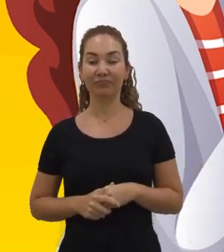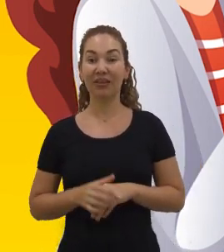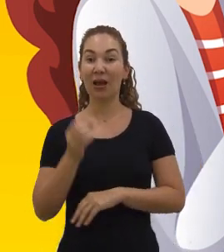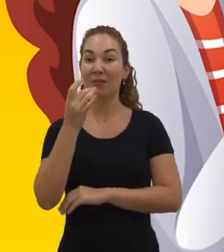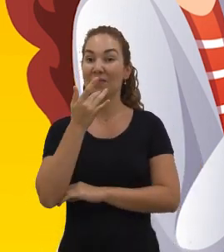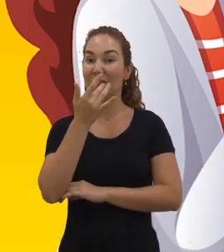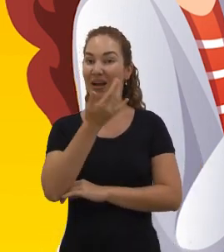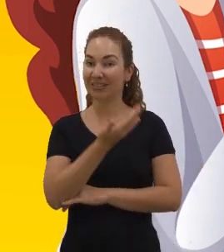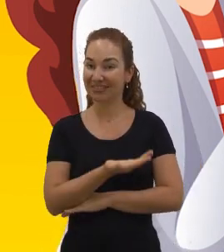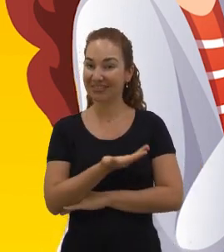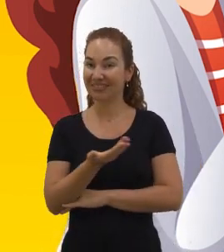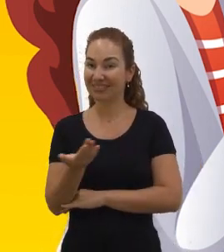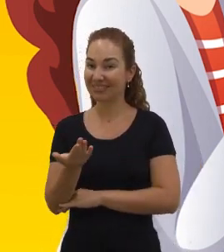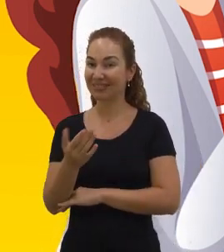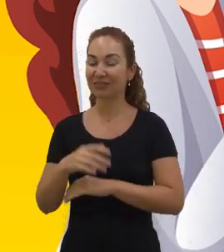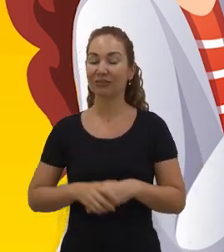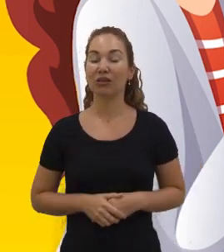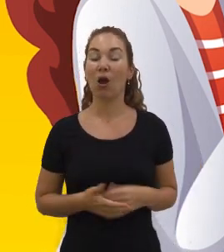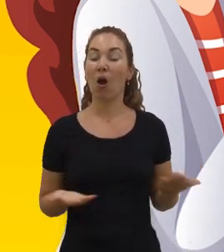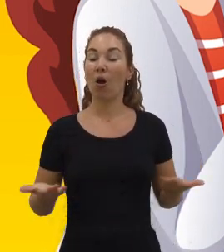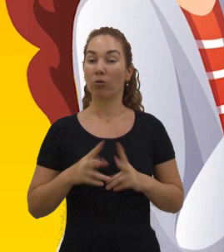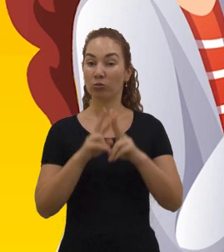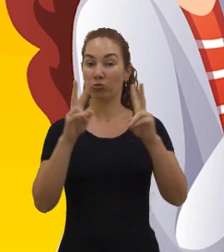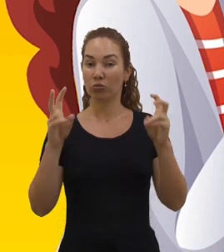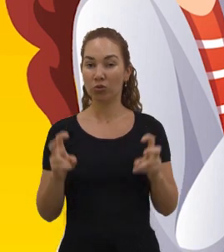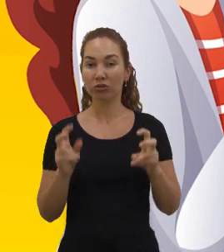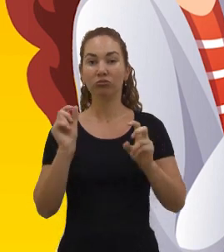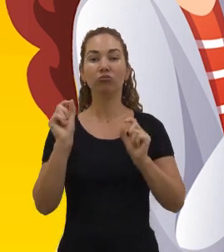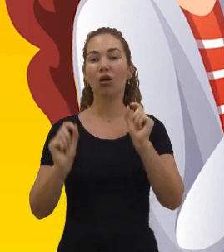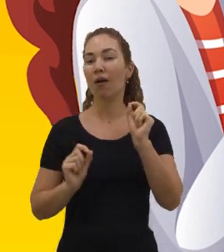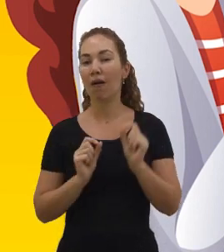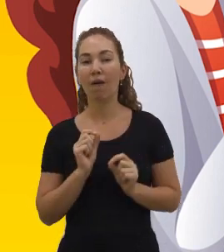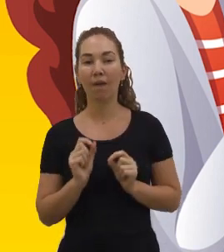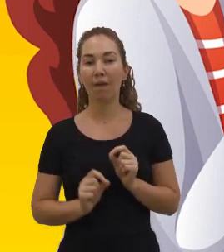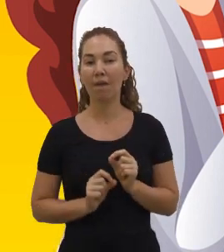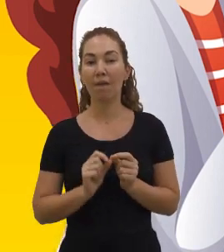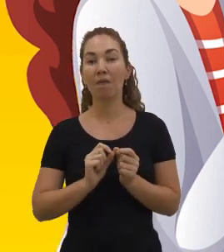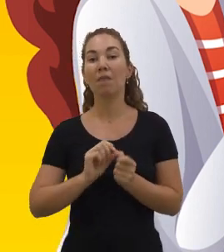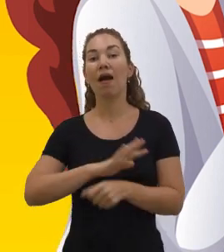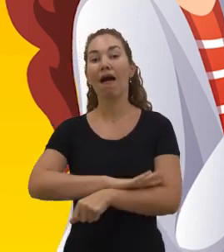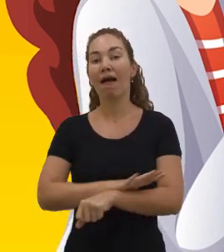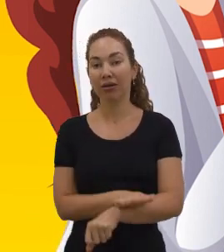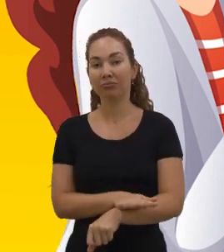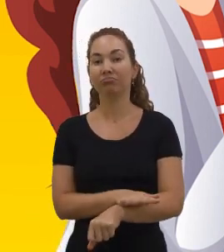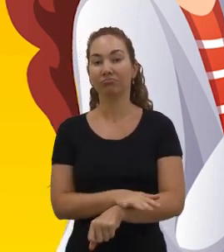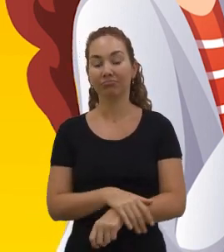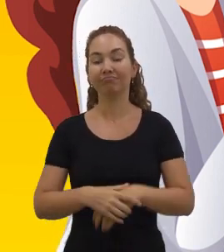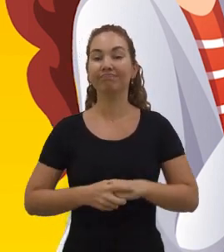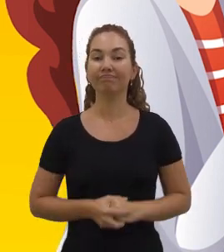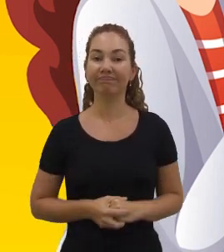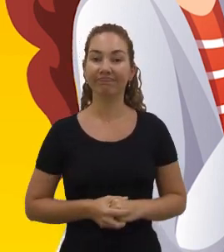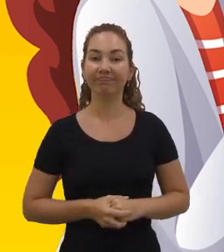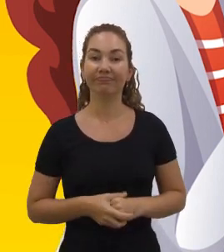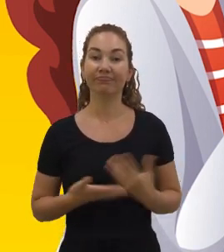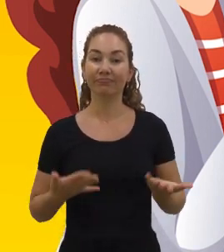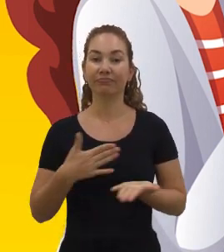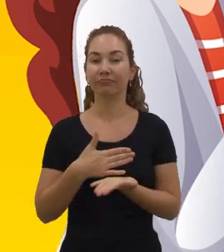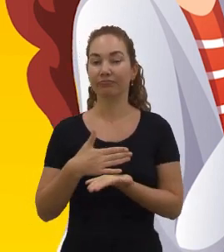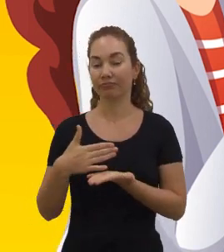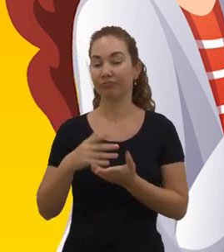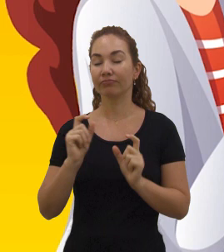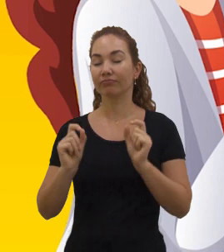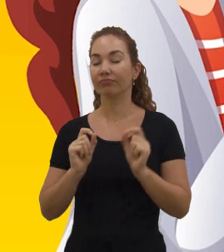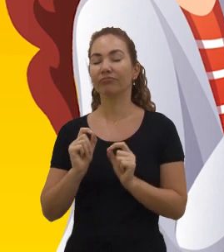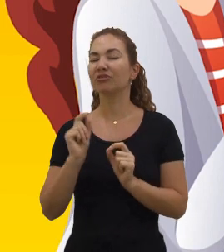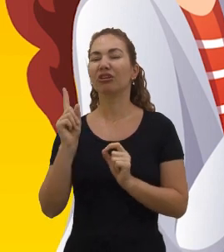Boa tarde, então. Gente, vamos falar, então, um pouquinho sobre o racismo, né? Vamos dar início, então, sobre o